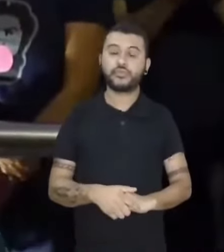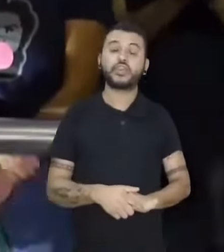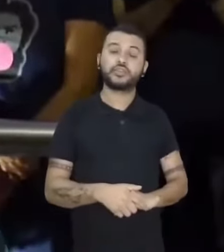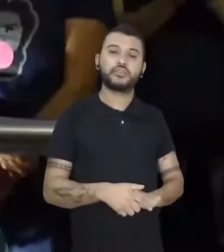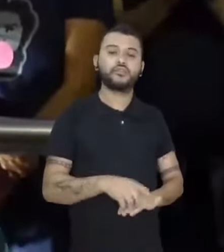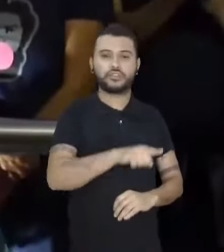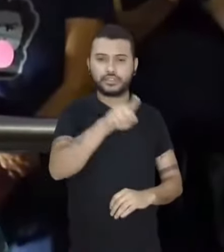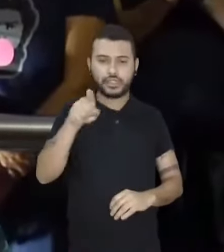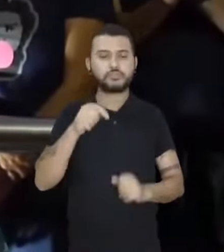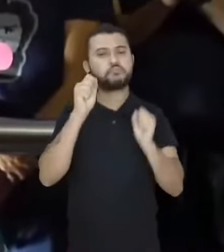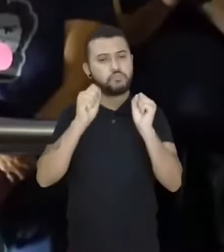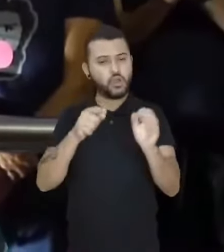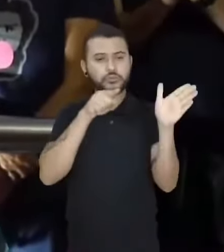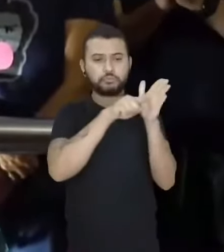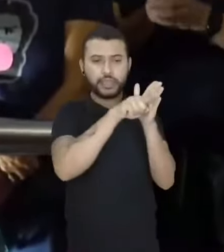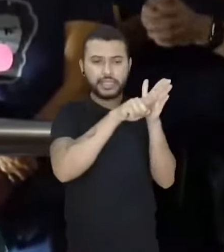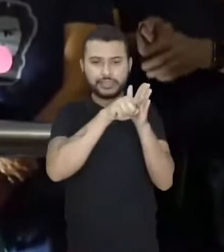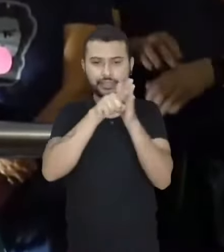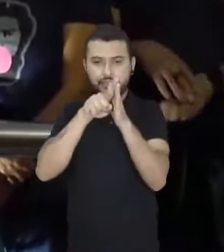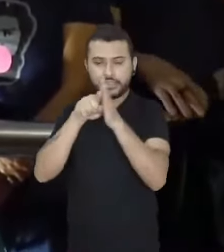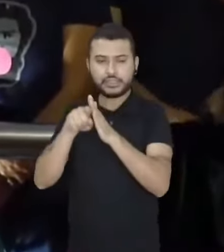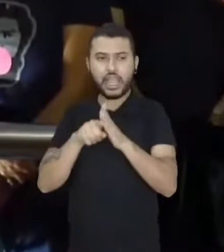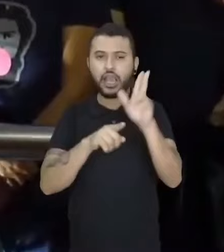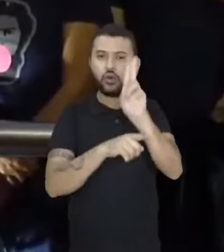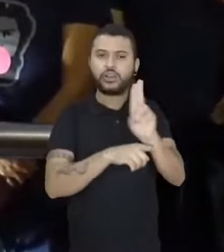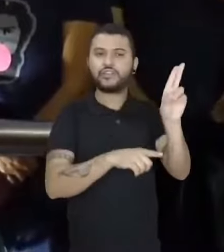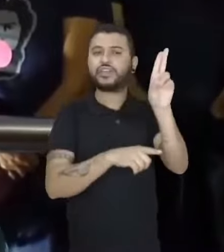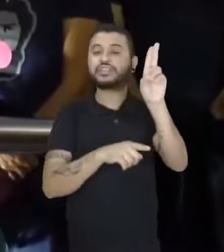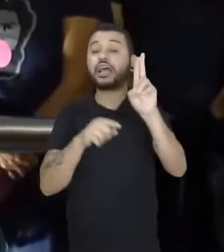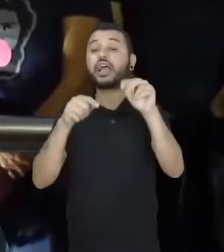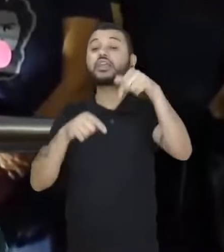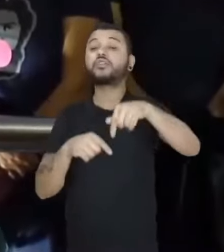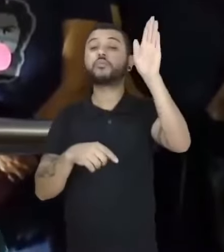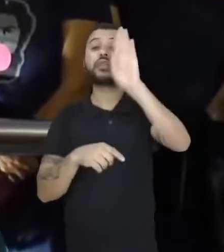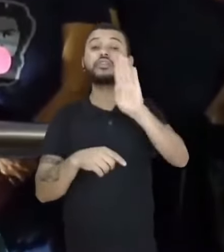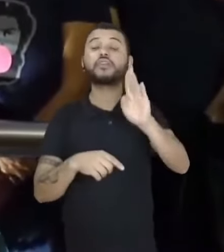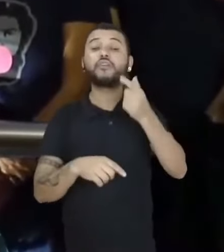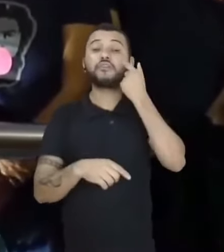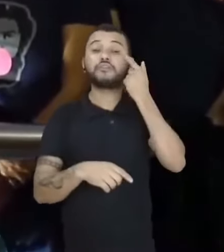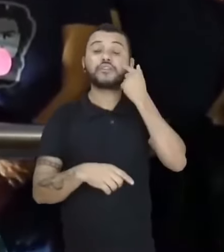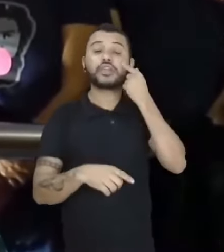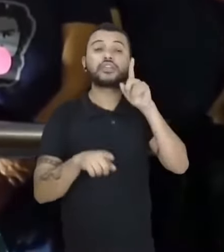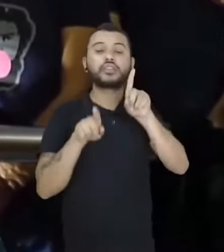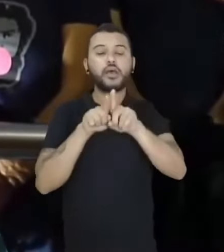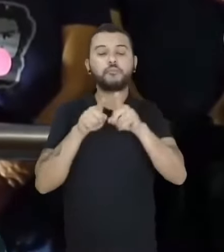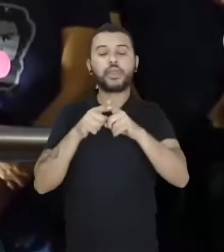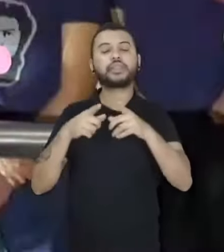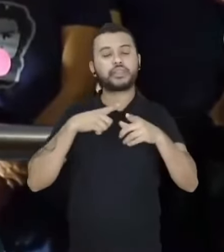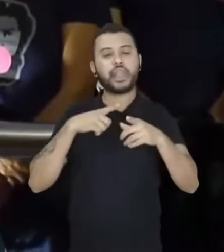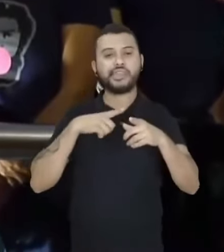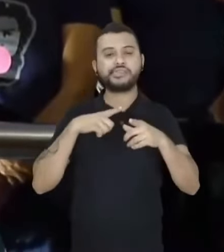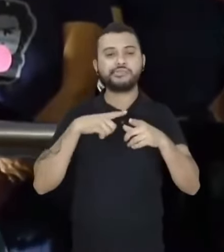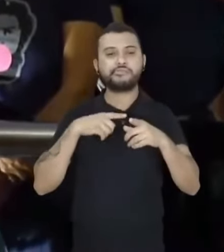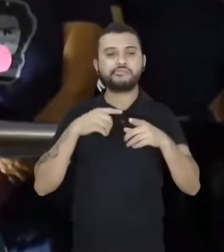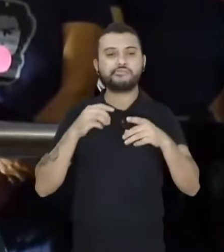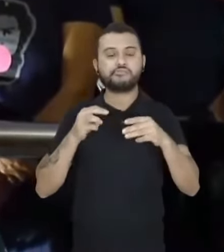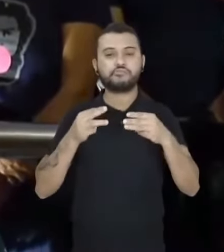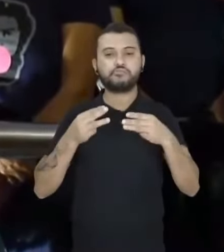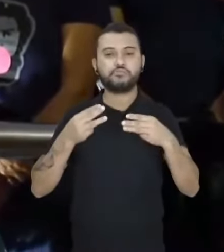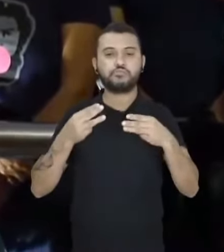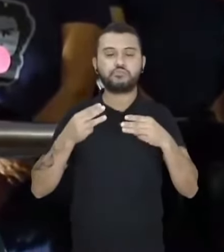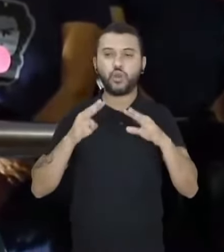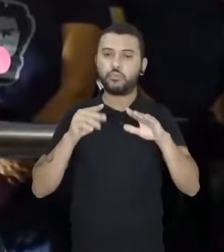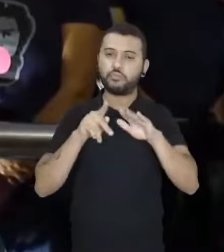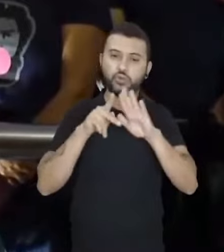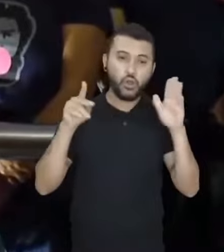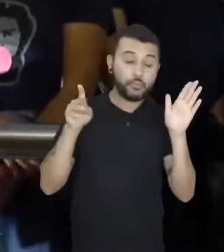podem pesquisar em todas as universidades brasileiras e até no Museu Nacional. Eu duvido